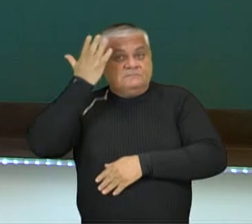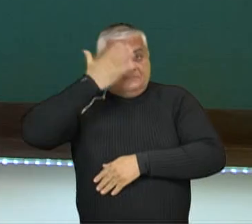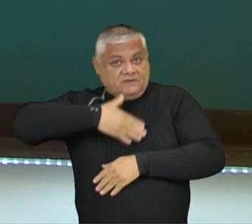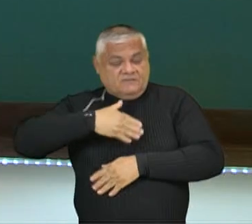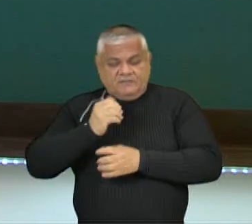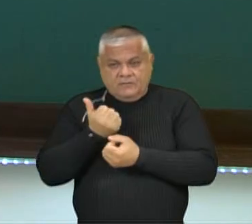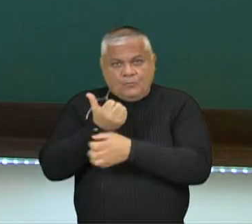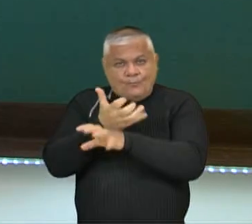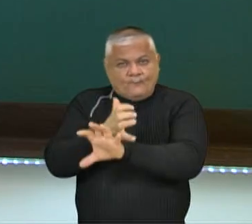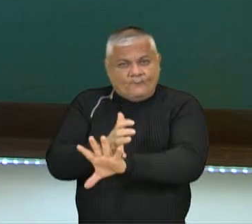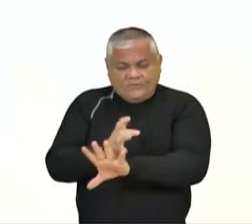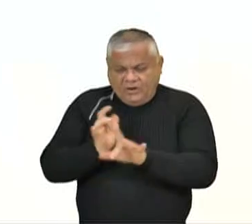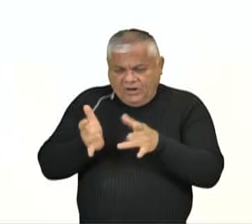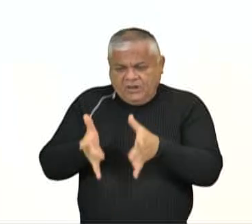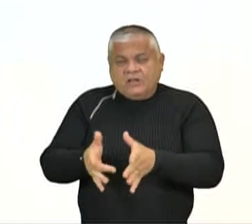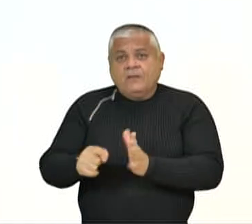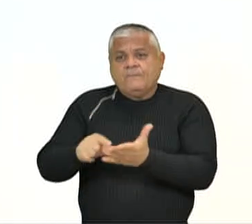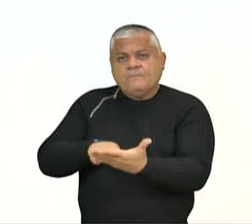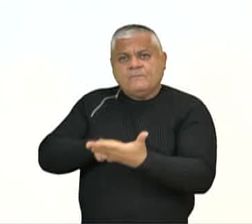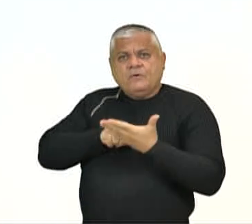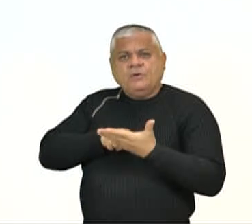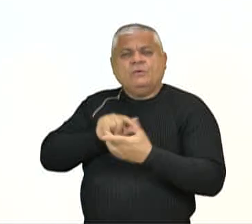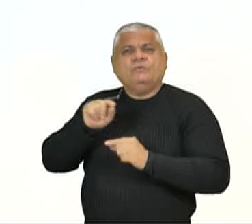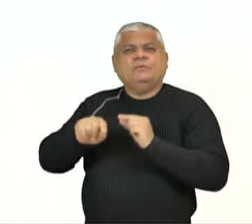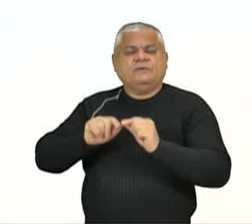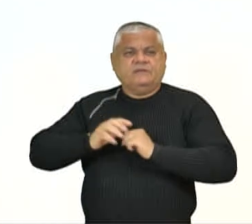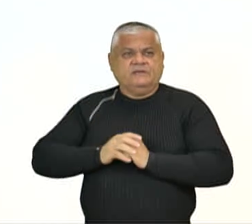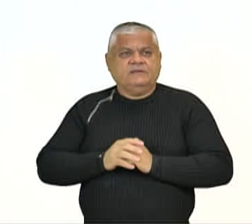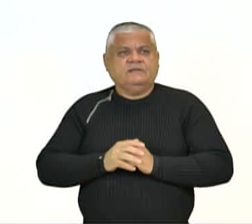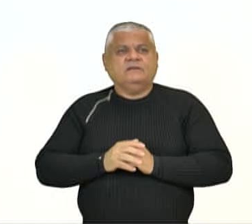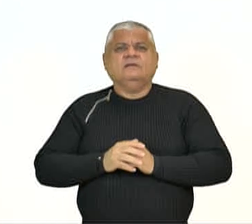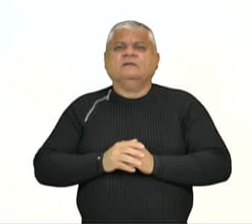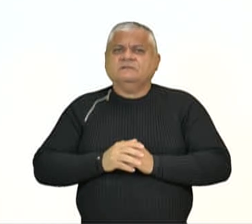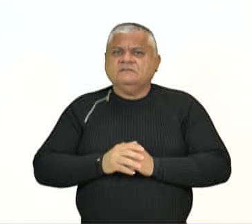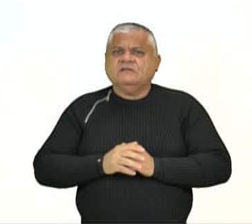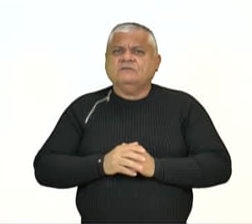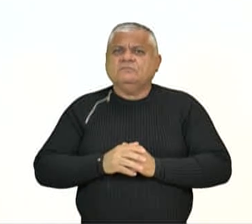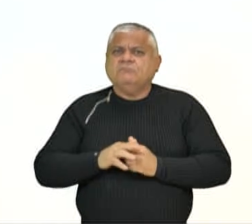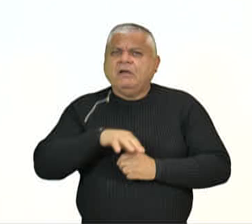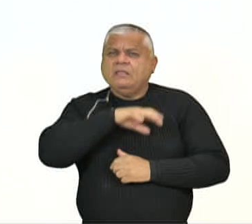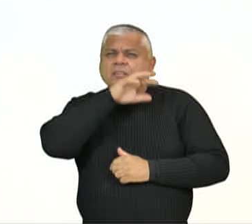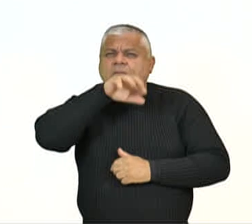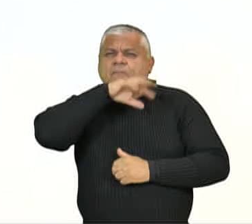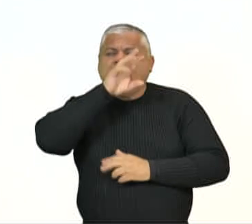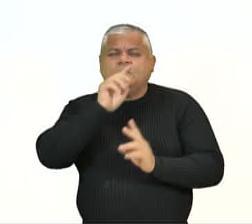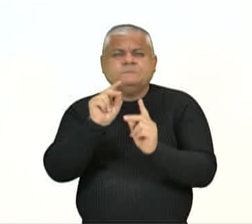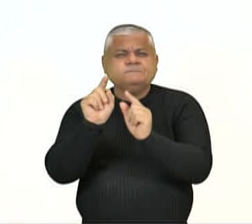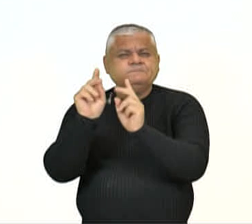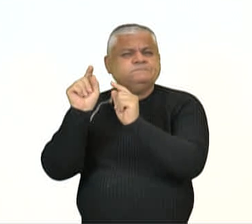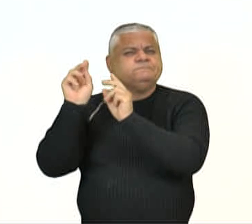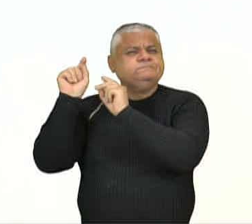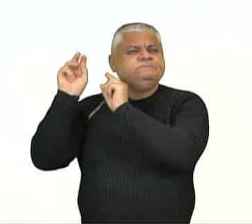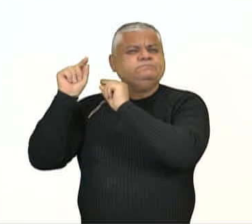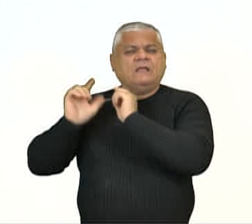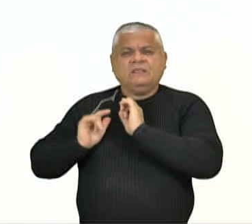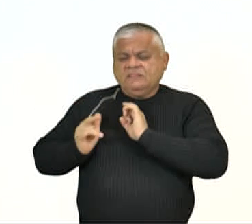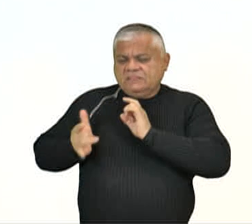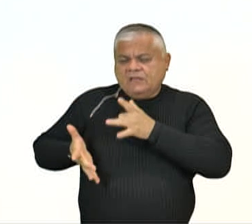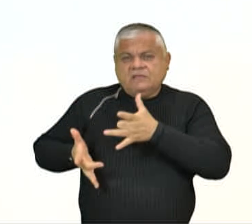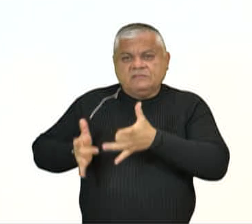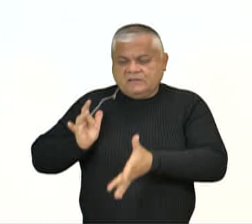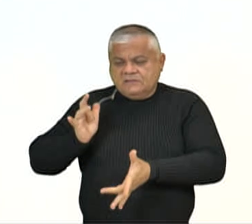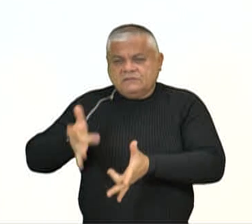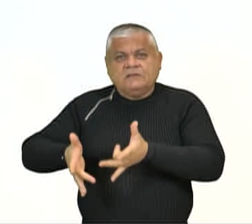fósseis, eles mostram pra gente seres que viveram no passado, que deixam seus restos